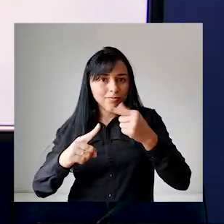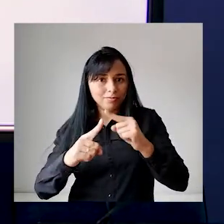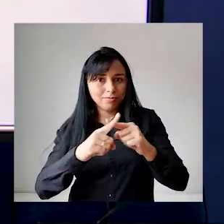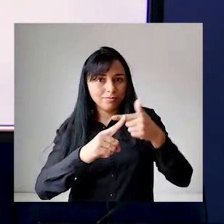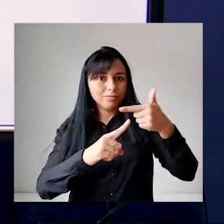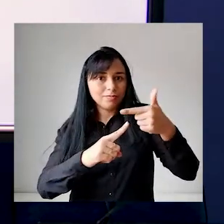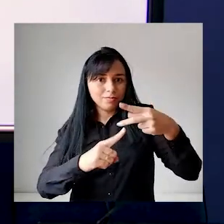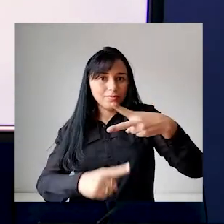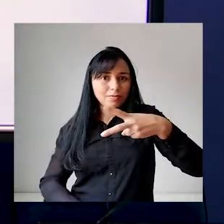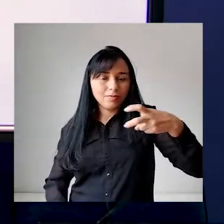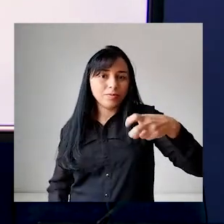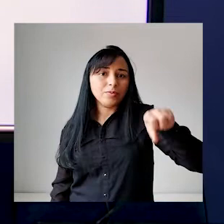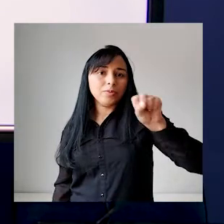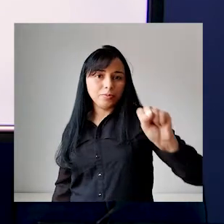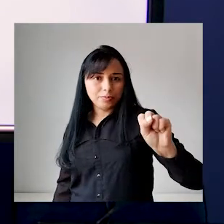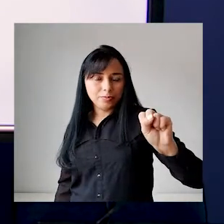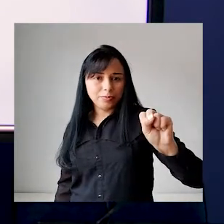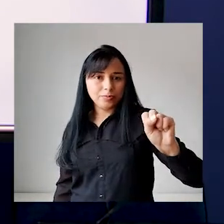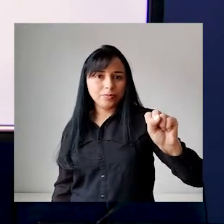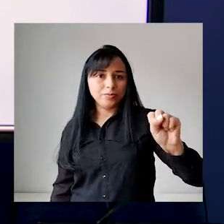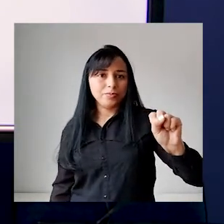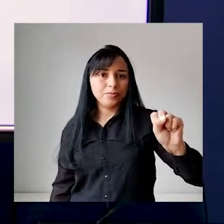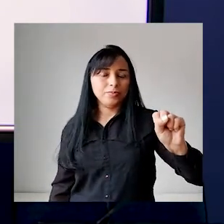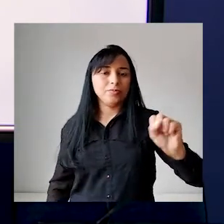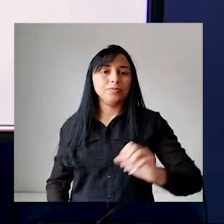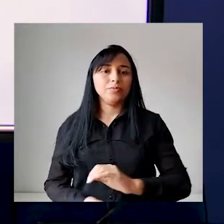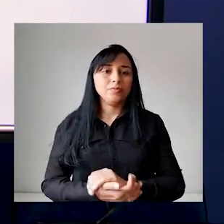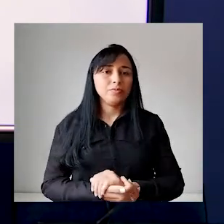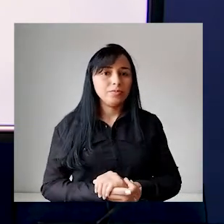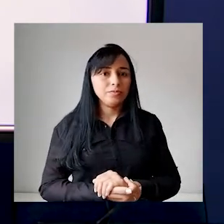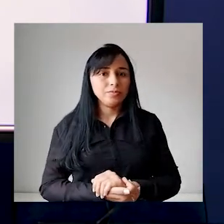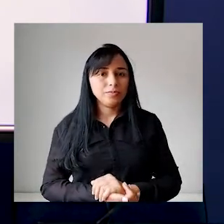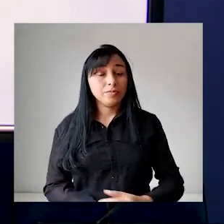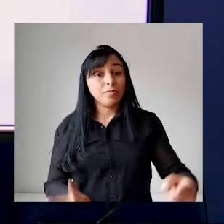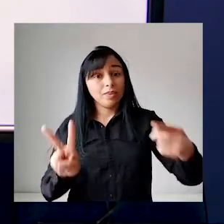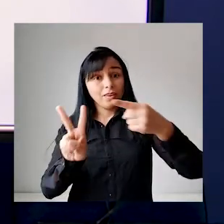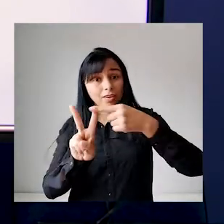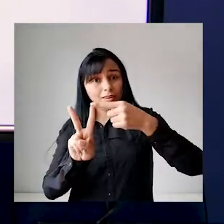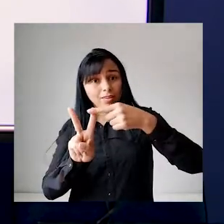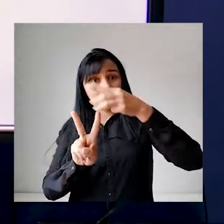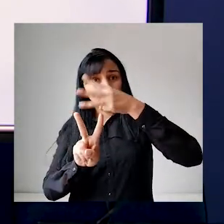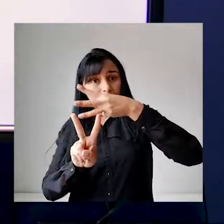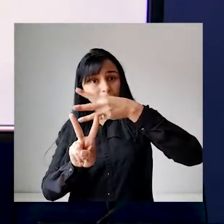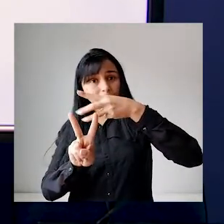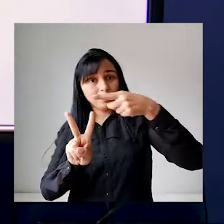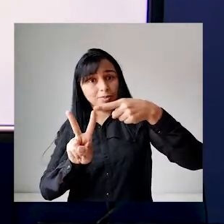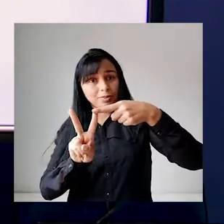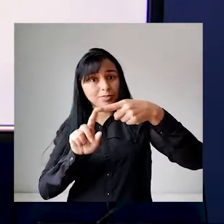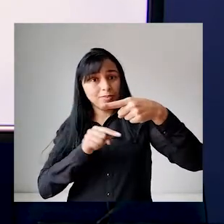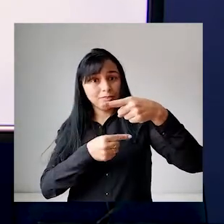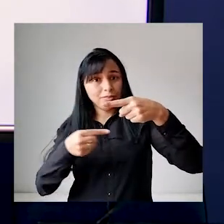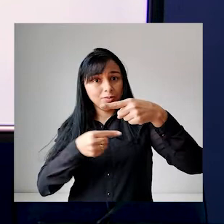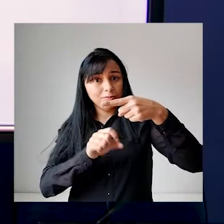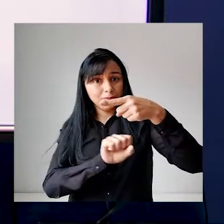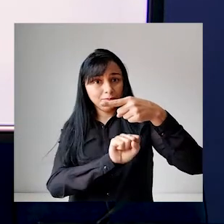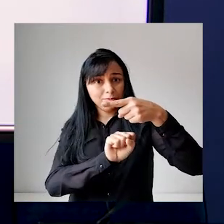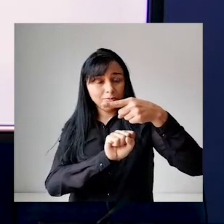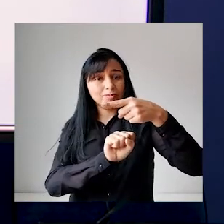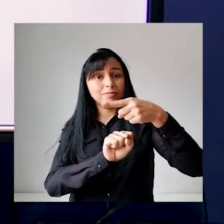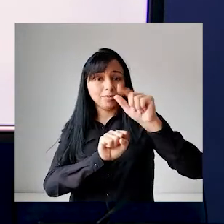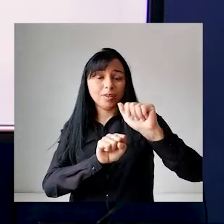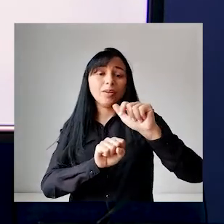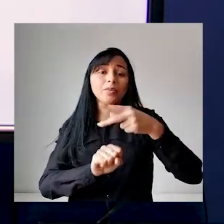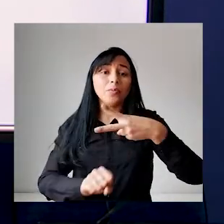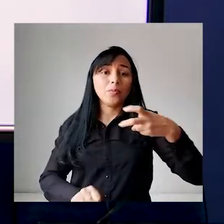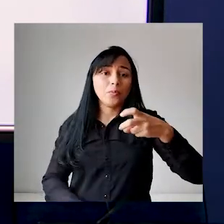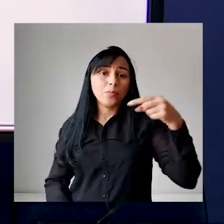2 vezes 2, que é igual a 8. Raiz cúbica de menos 8 é igual